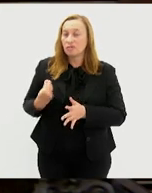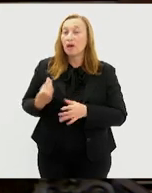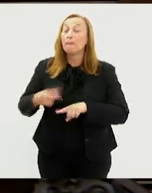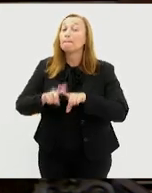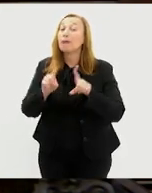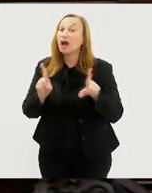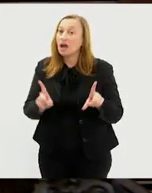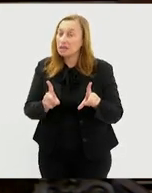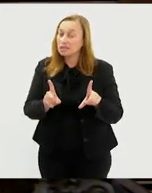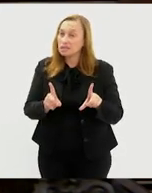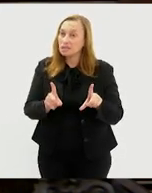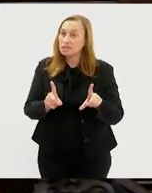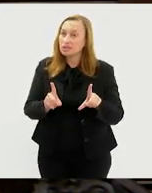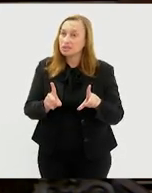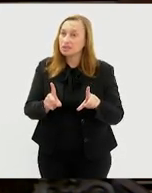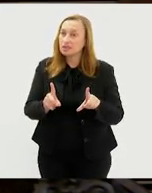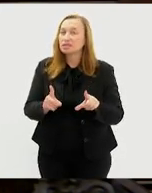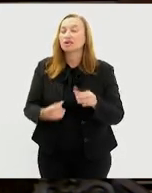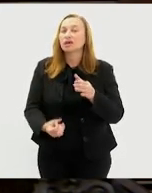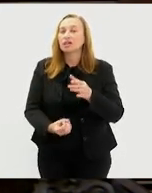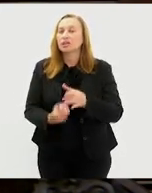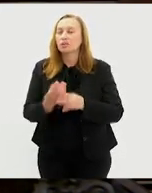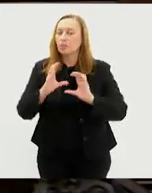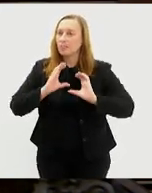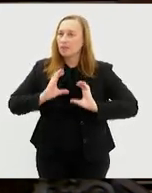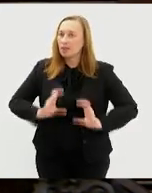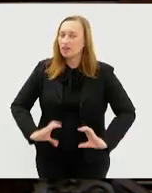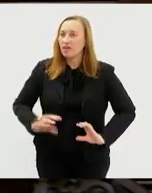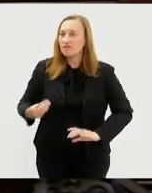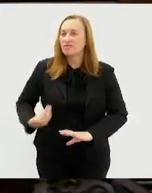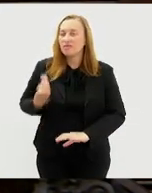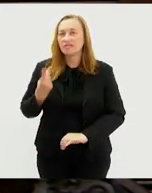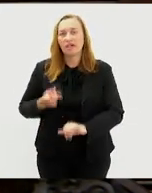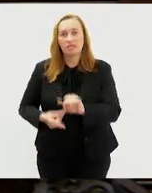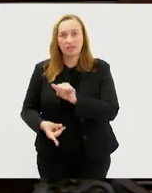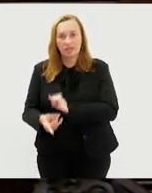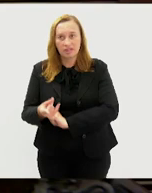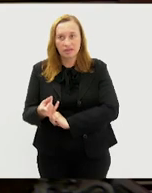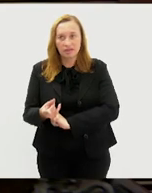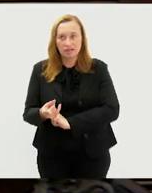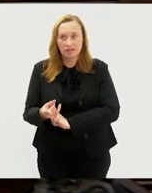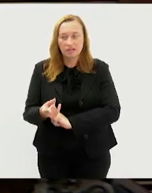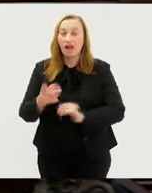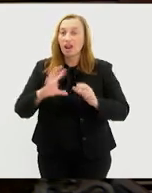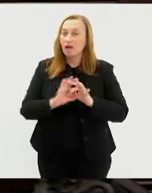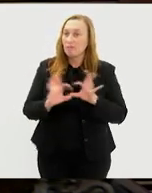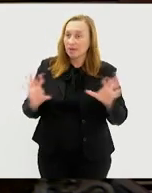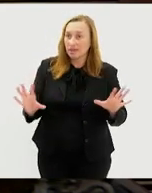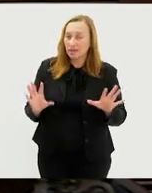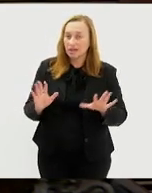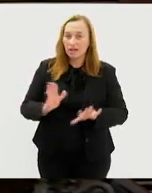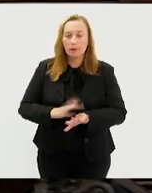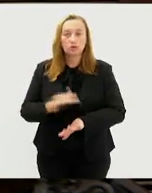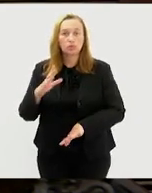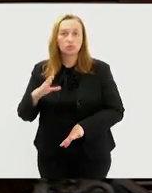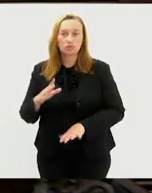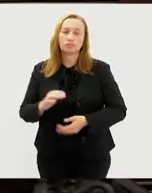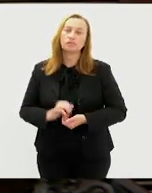construir cidadania construir vida plena construir autonomia vai Alé